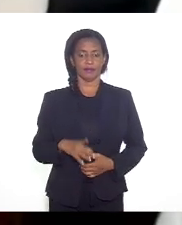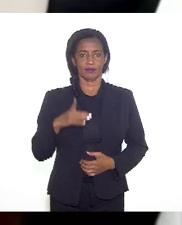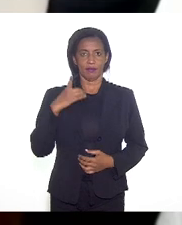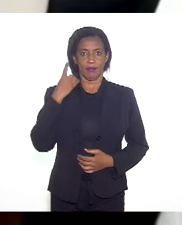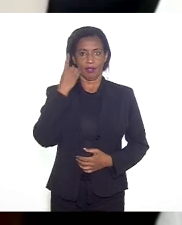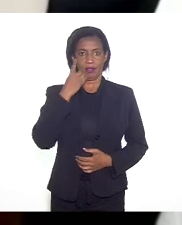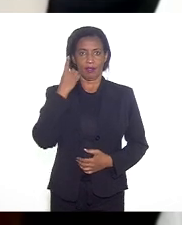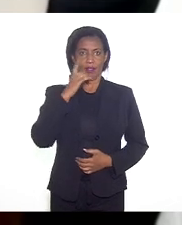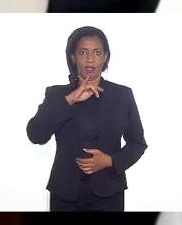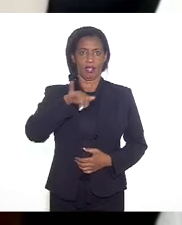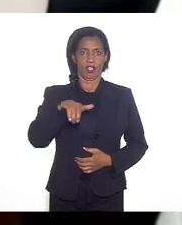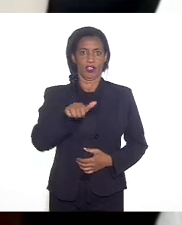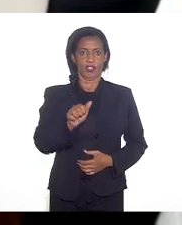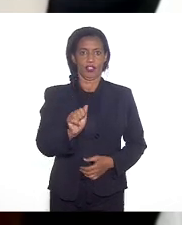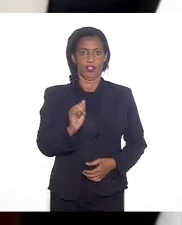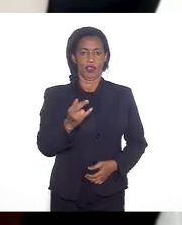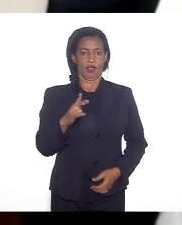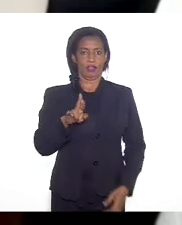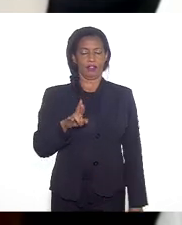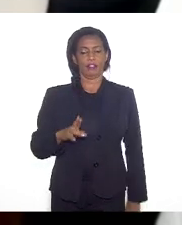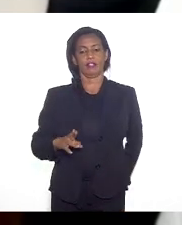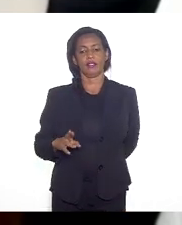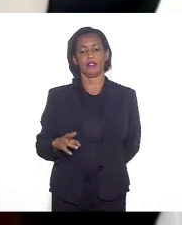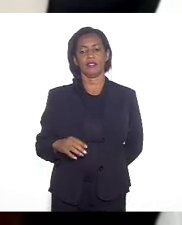Deputado Jair Bittencourt.